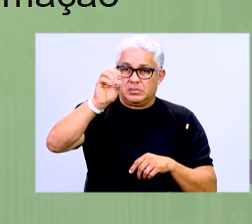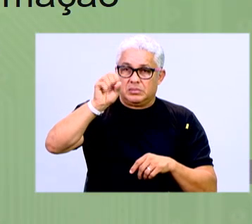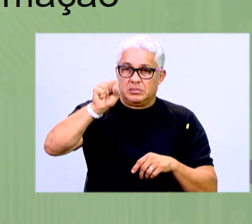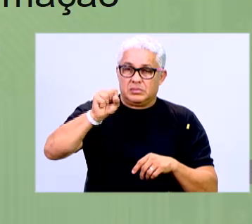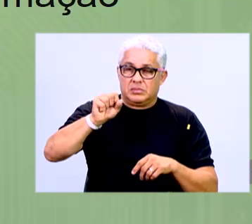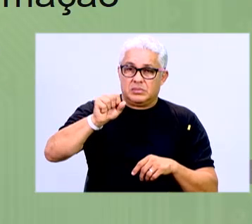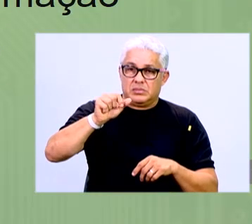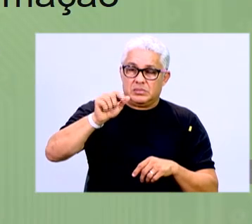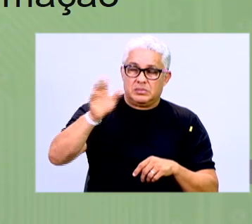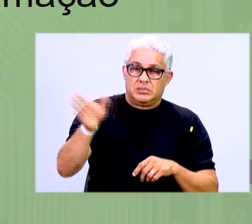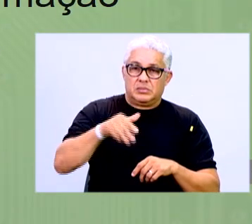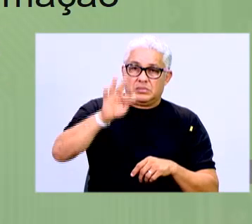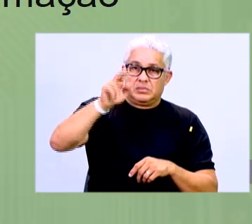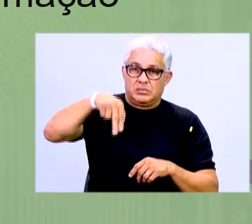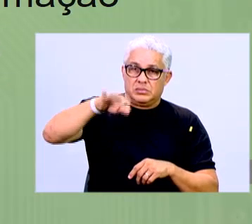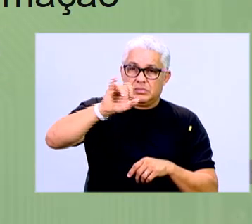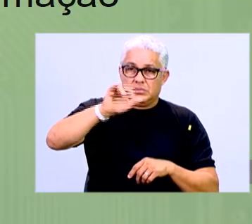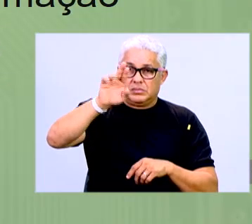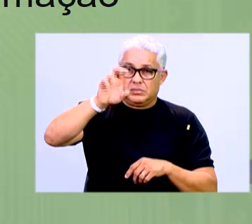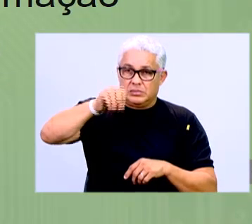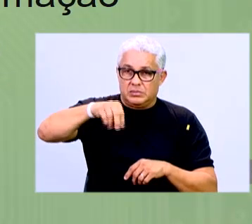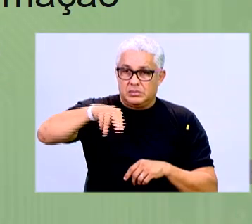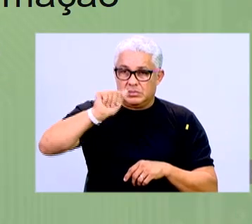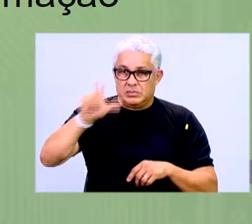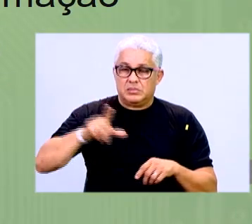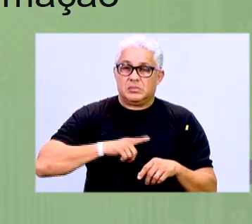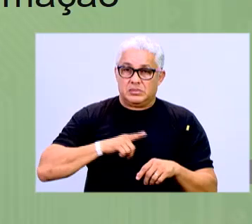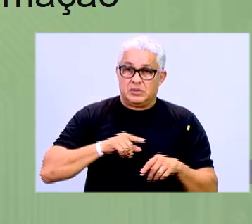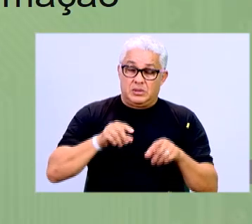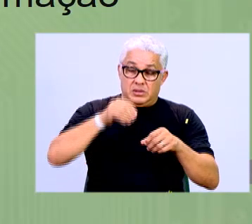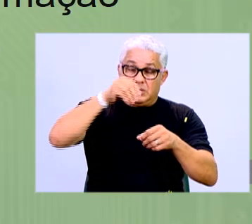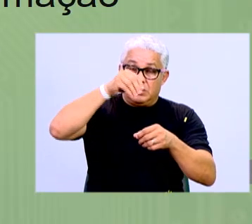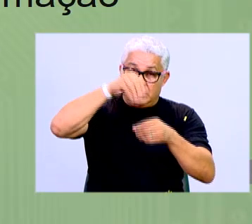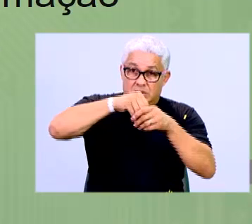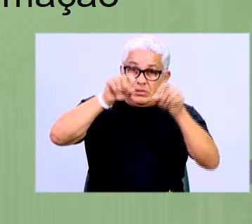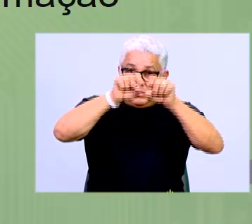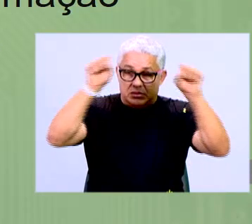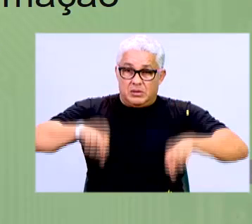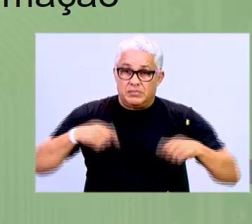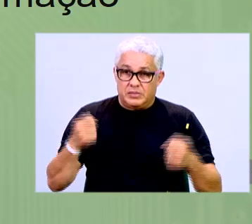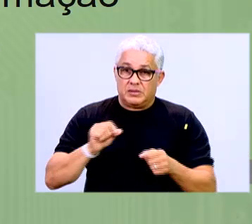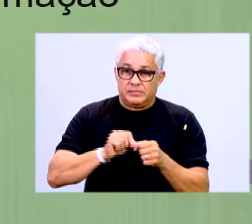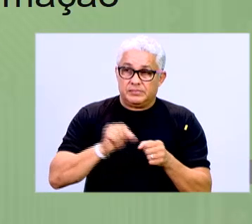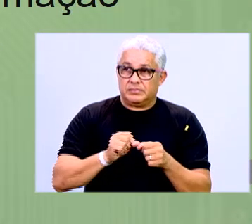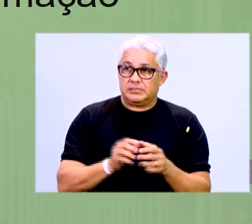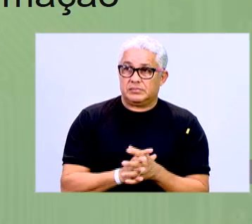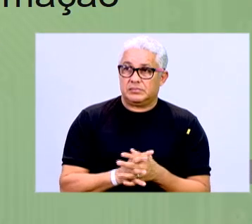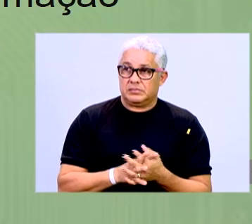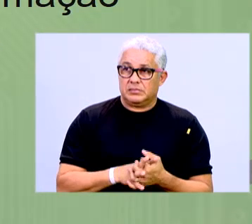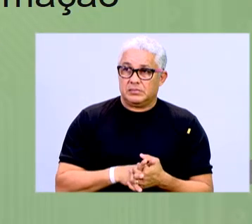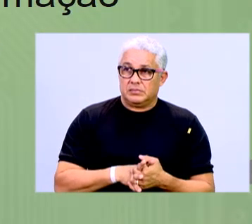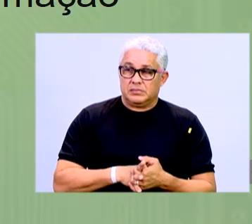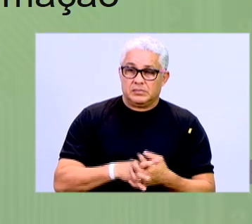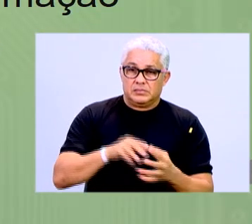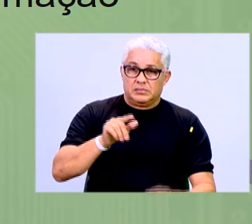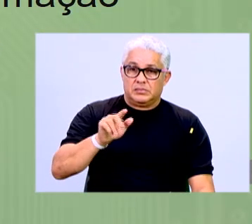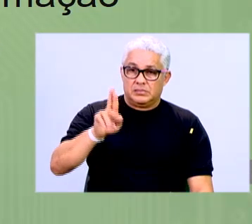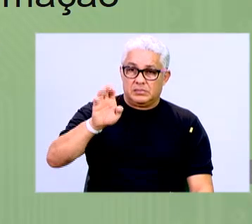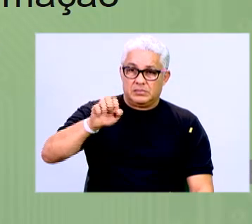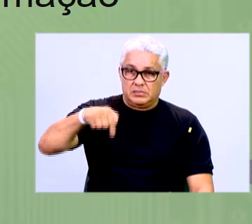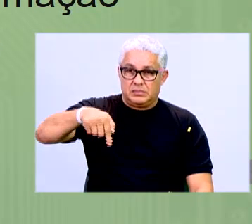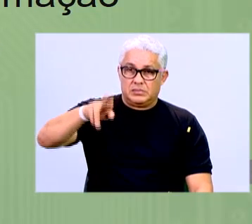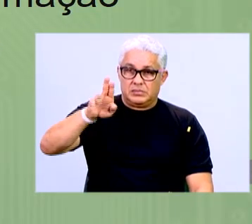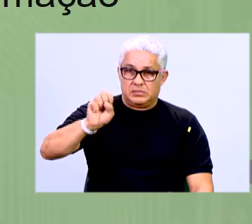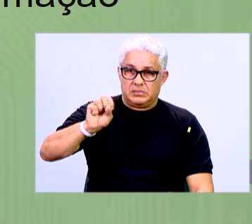Porque serão realmente algo que o sistema deve fazer. Requisito de informação é